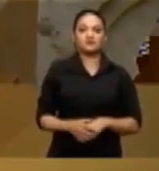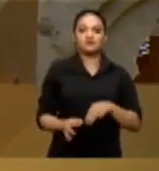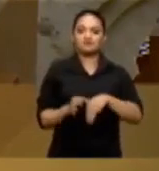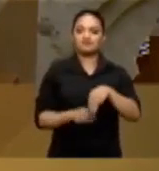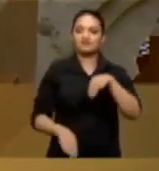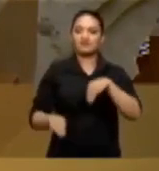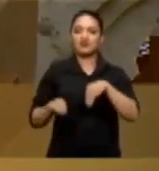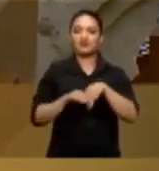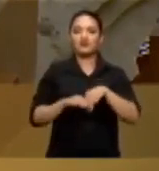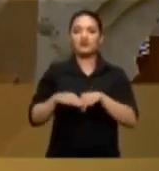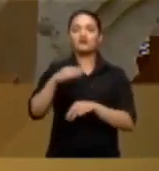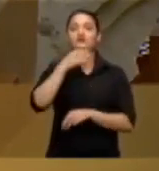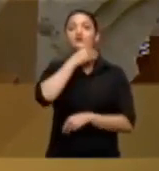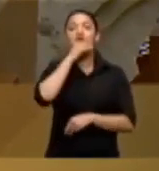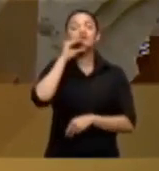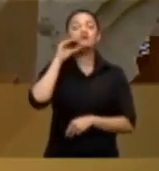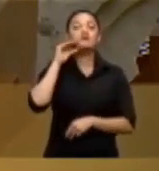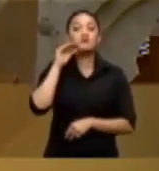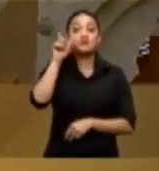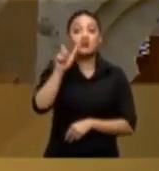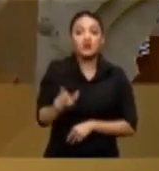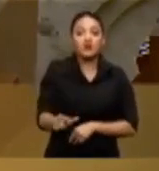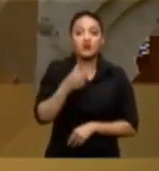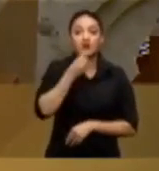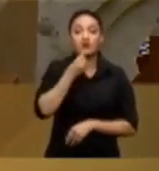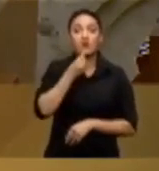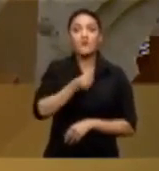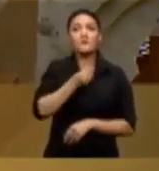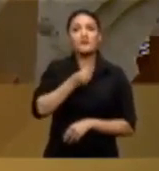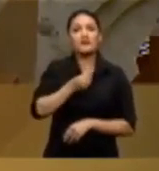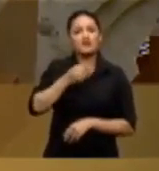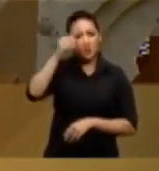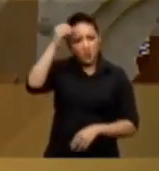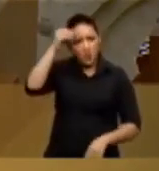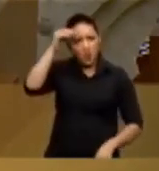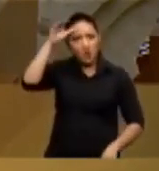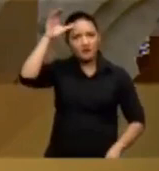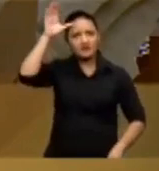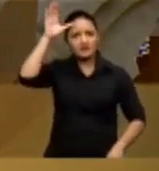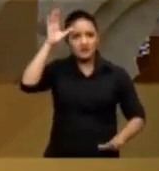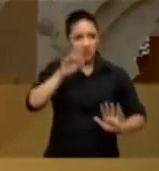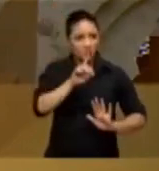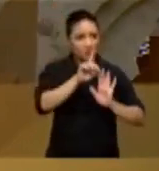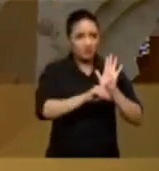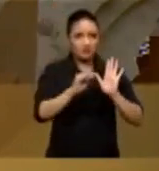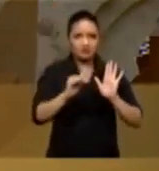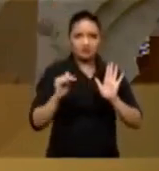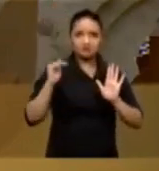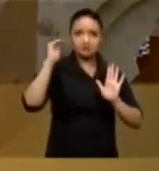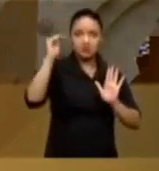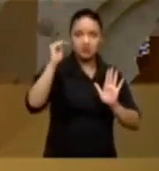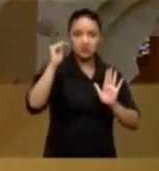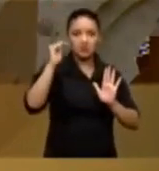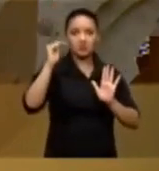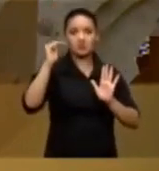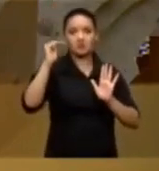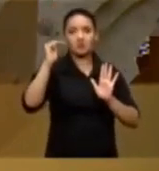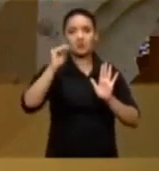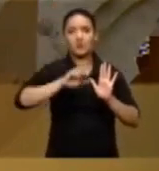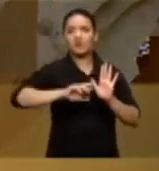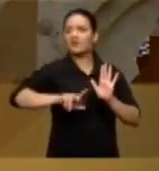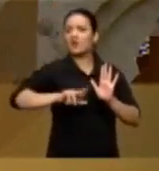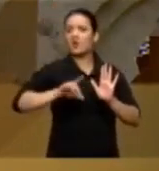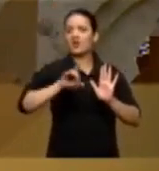polímata. Vossa Excelência conhece muito mais que direito e muito mais que a letra da